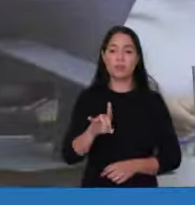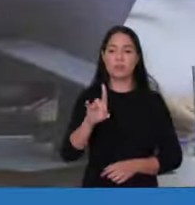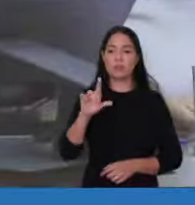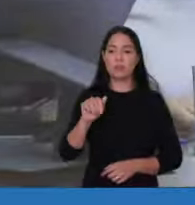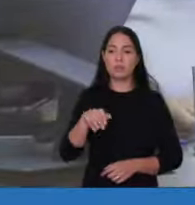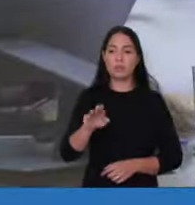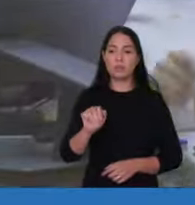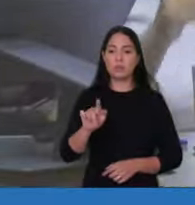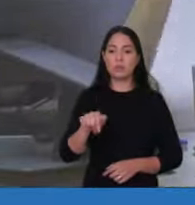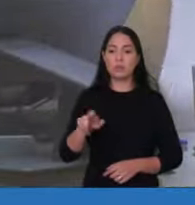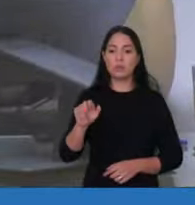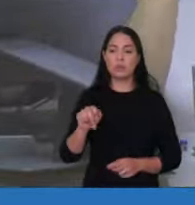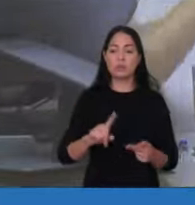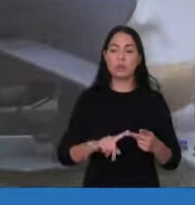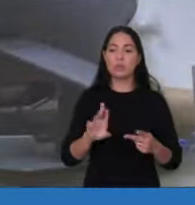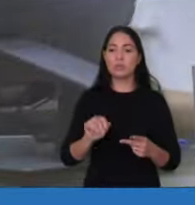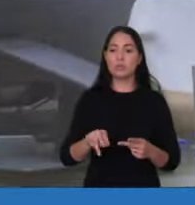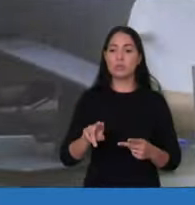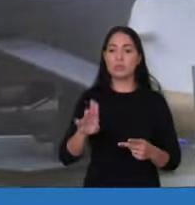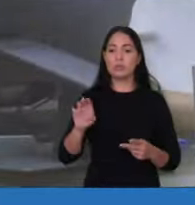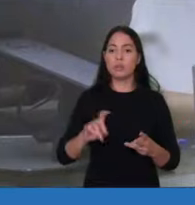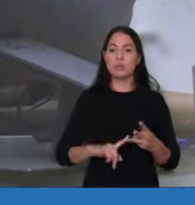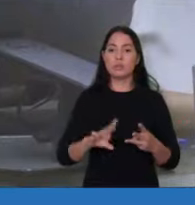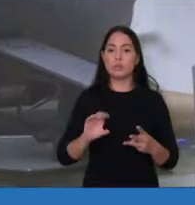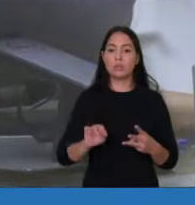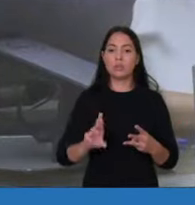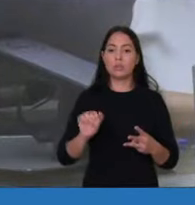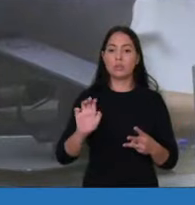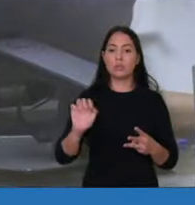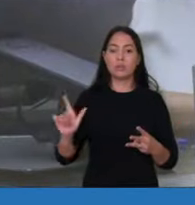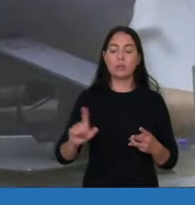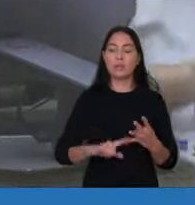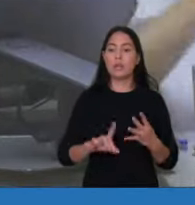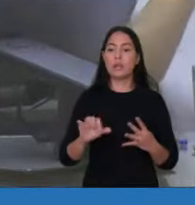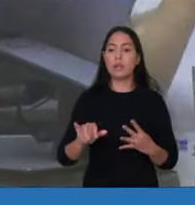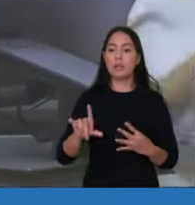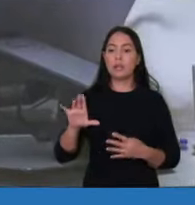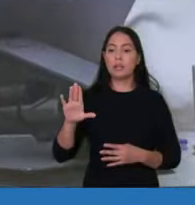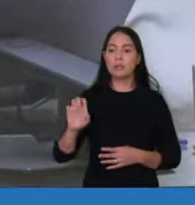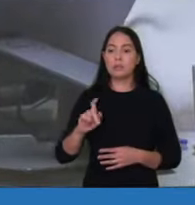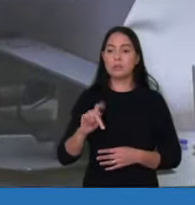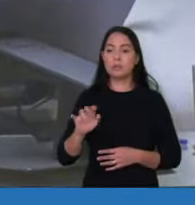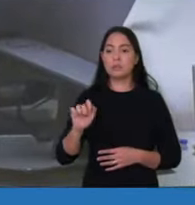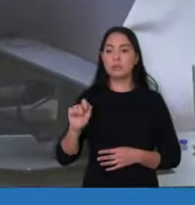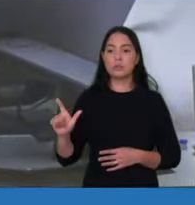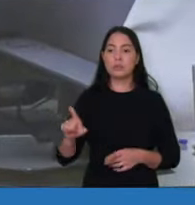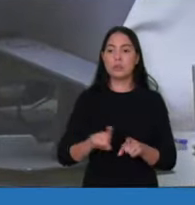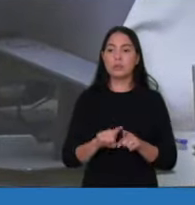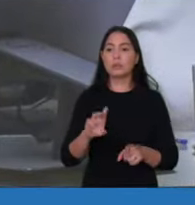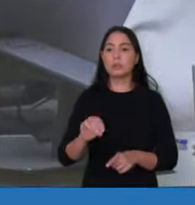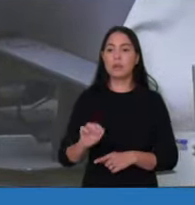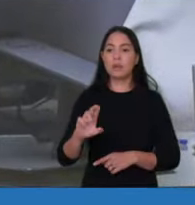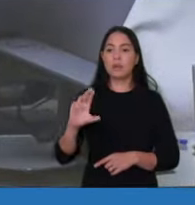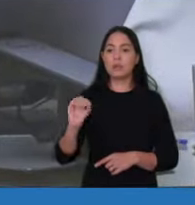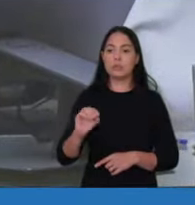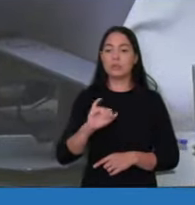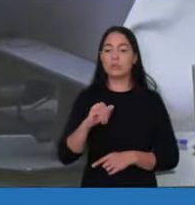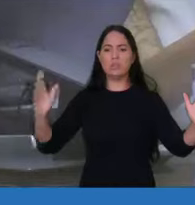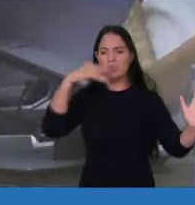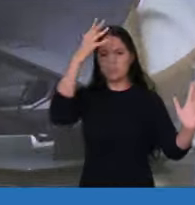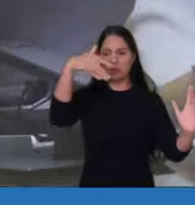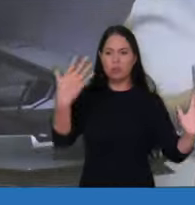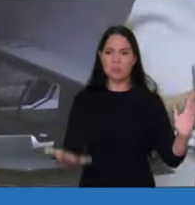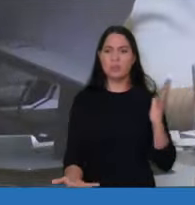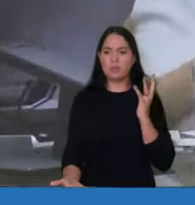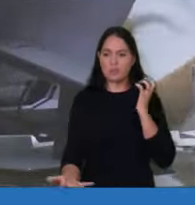Bispo, Carol D'Artora, Alice Portugal, Márcio Gerri, Jandira Fegali, Ana Paula Lima,